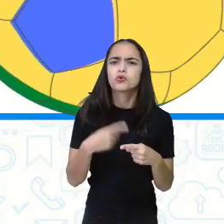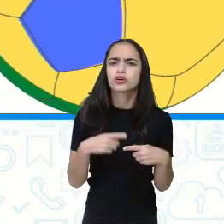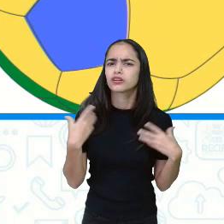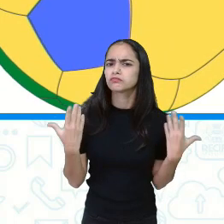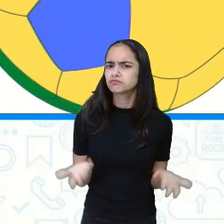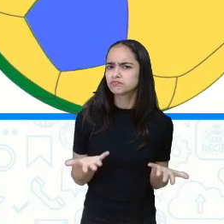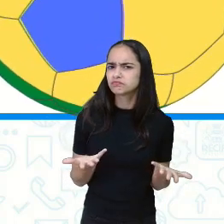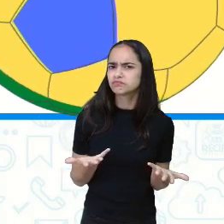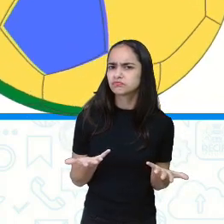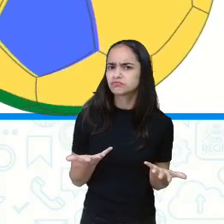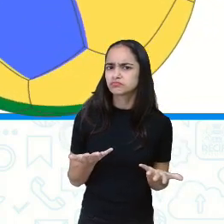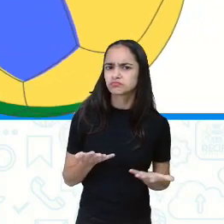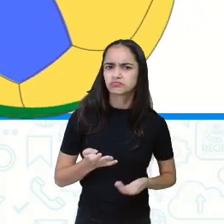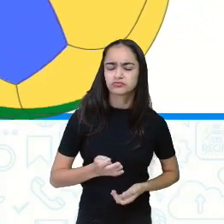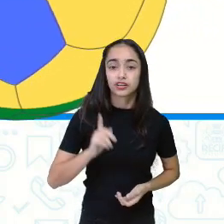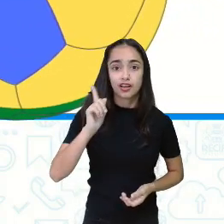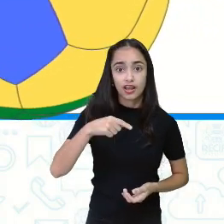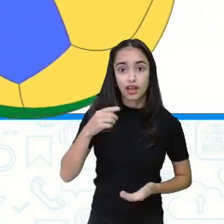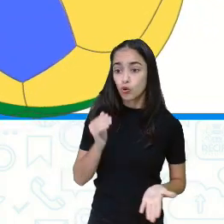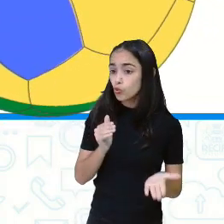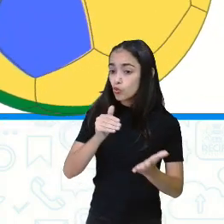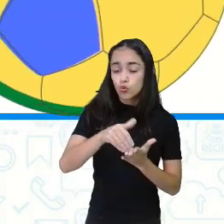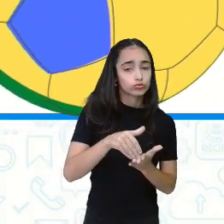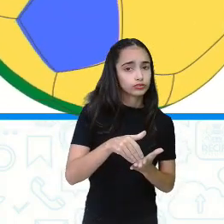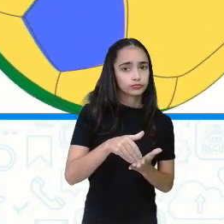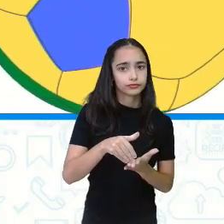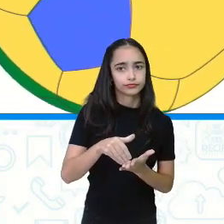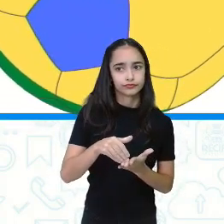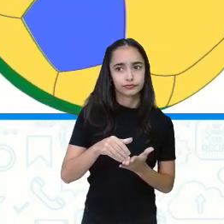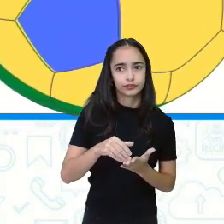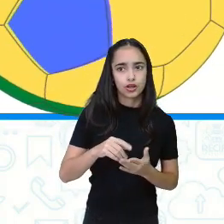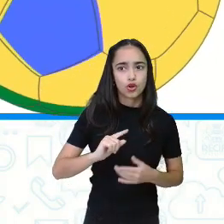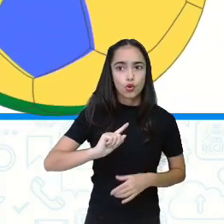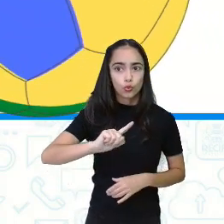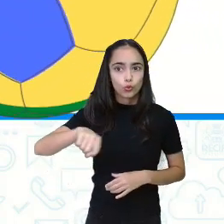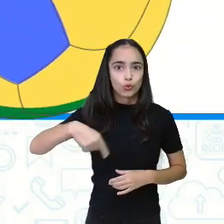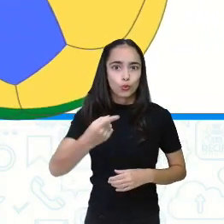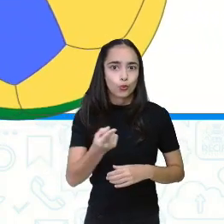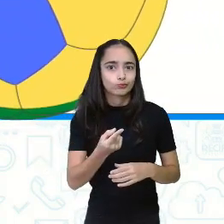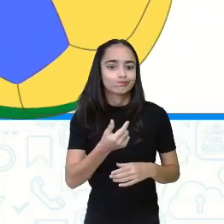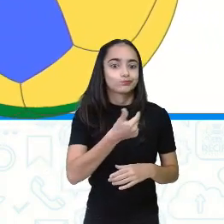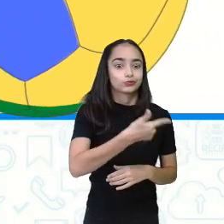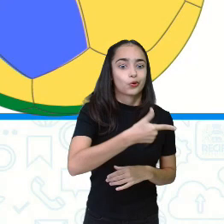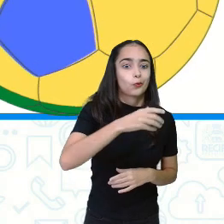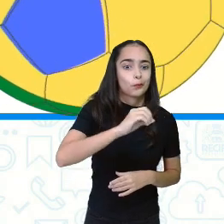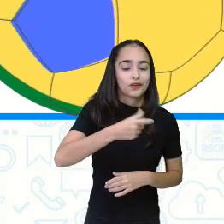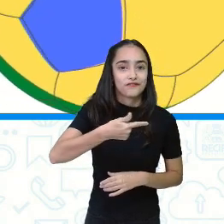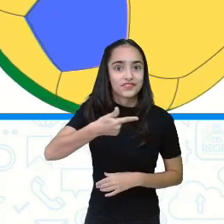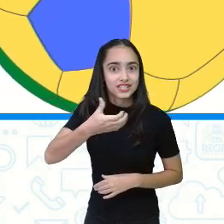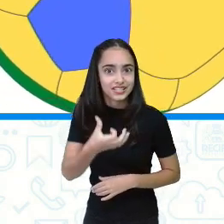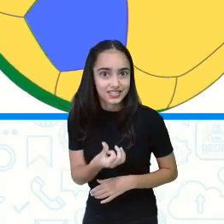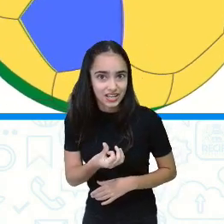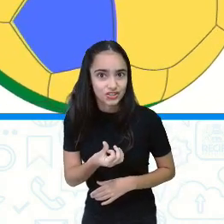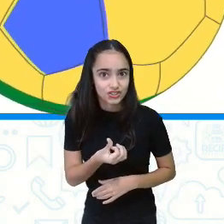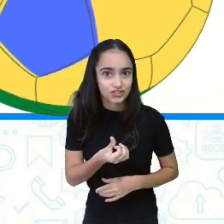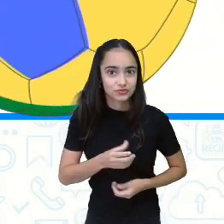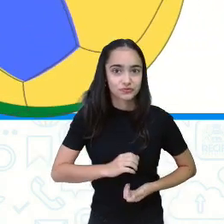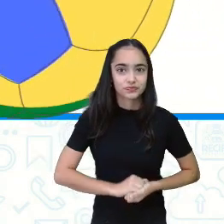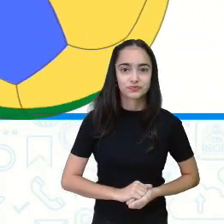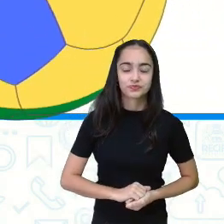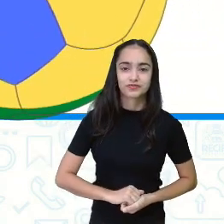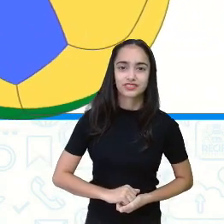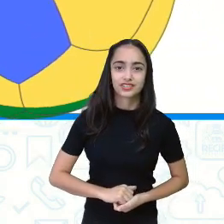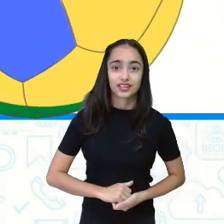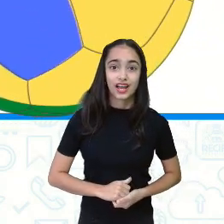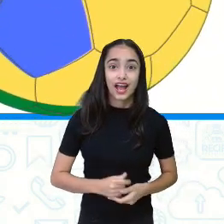por 32 nações. A partir do Mundial de 2026, no México, EUA e Canadá,